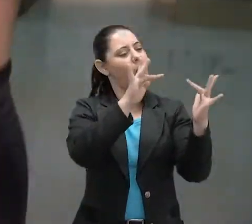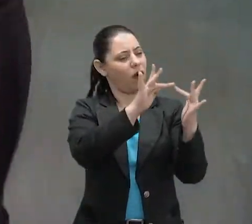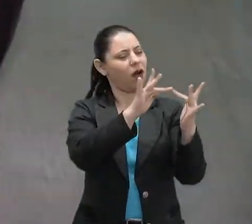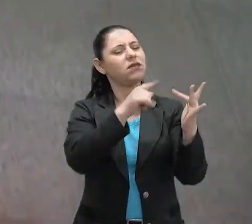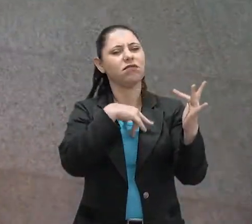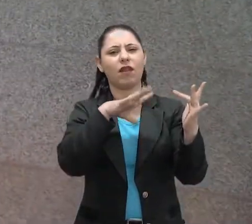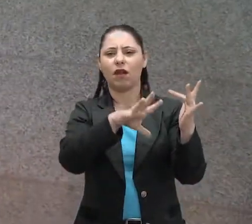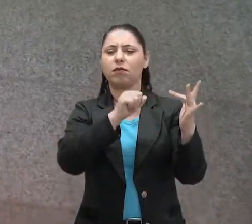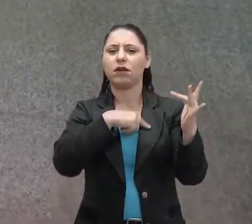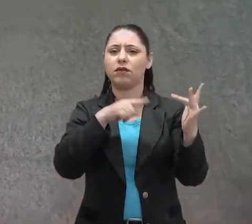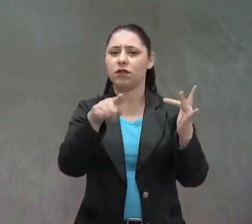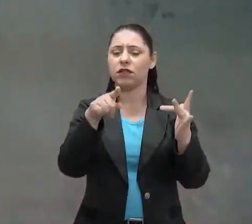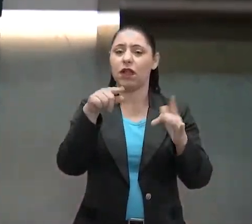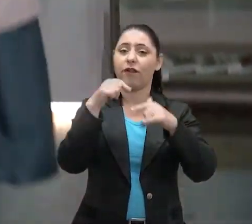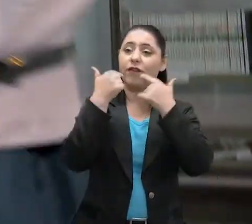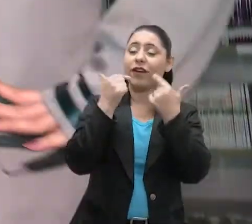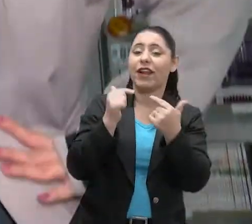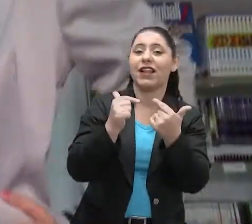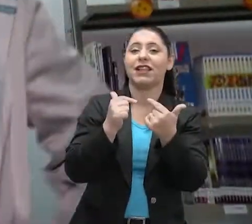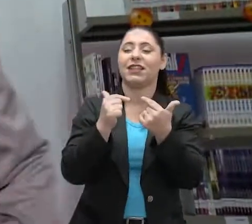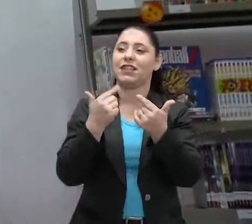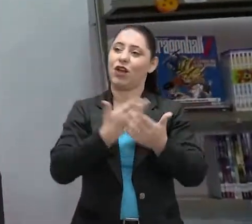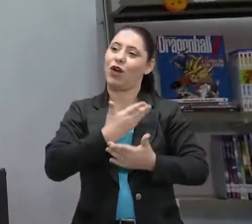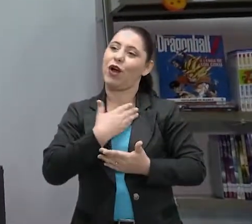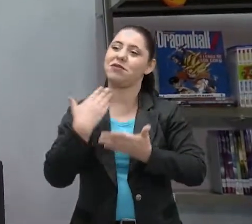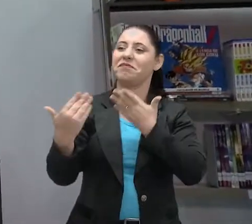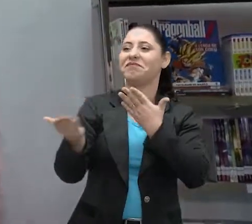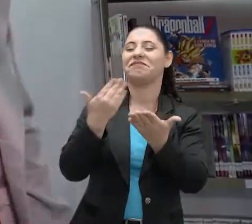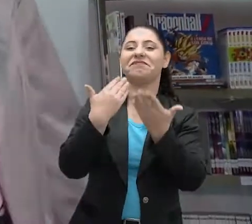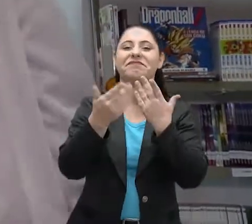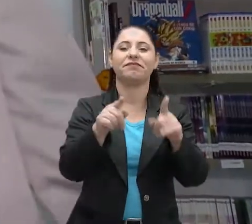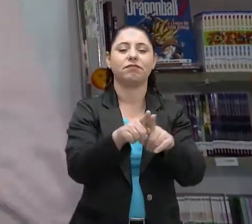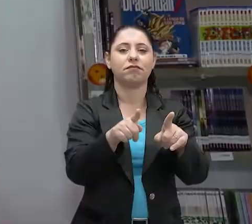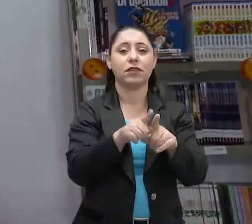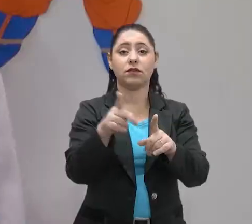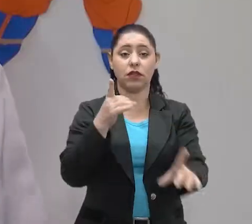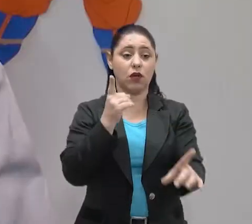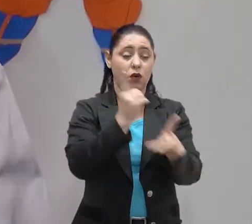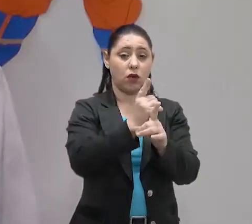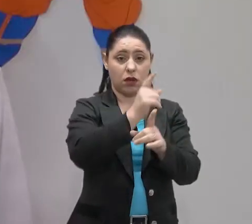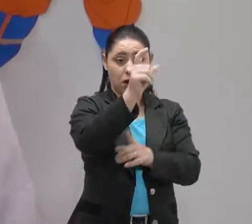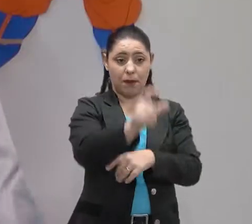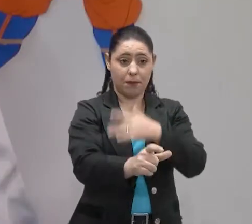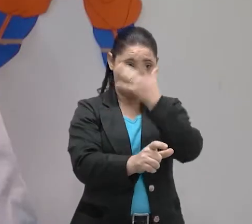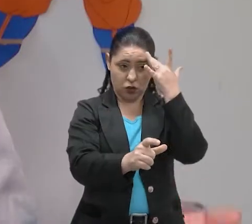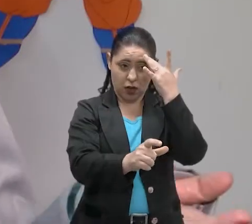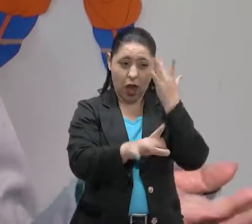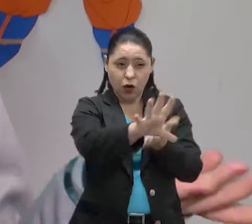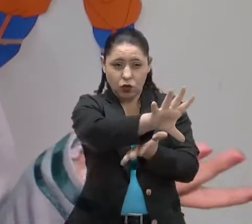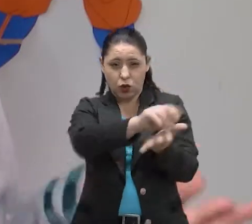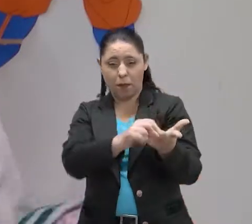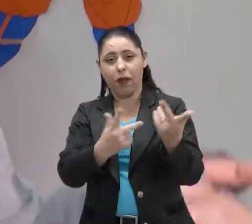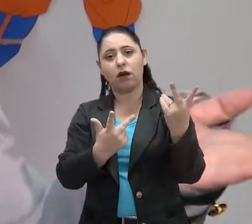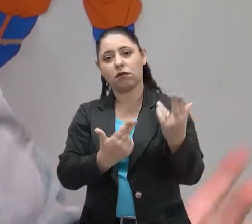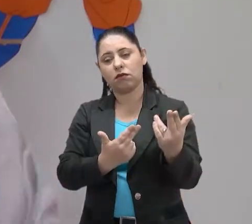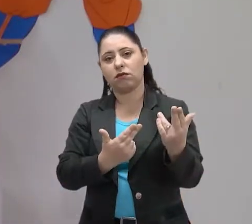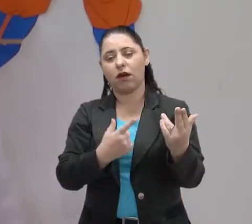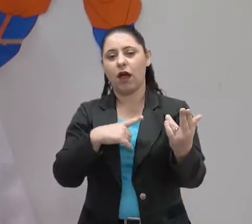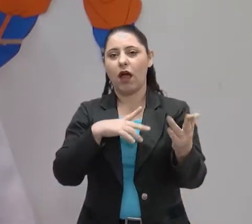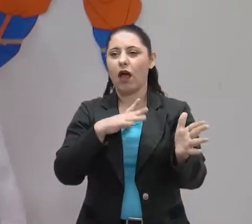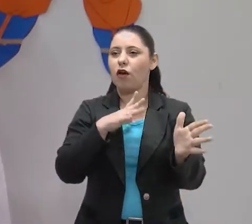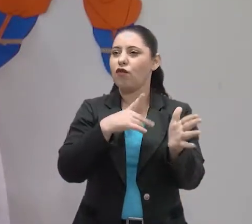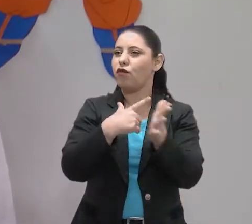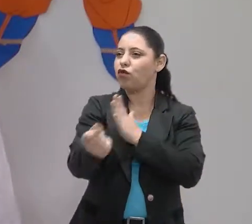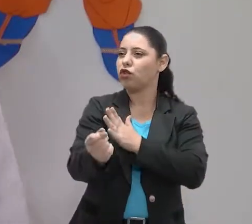legal e engraçada. Então, sei lá, eu acho que é isso, é você se divertir, rir com os seus amigos, e eu acho que se você achar um personagem legal e você quer ser igual a